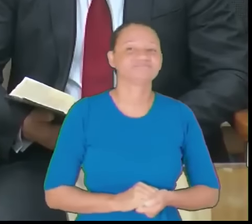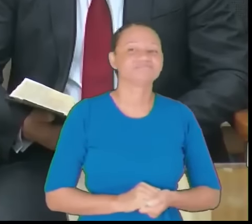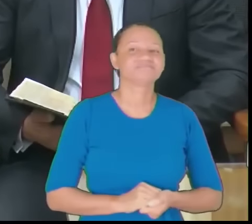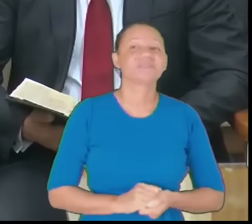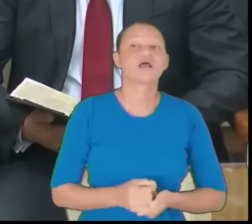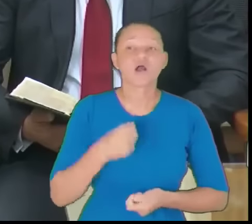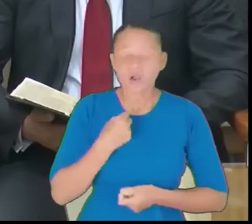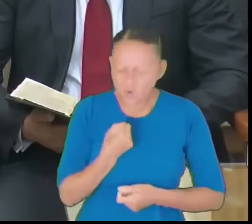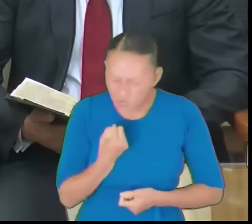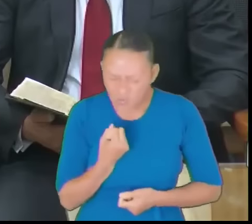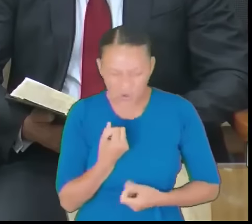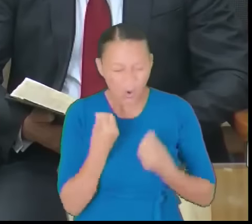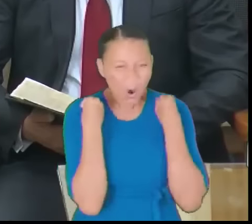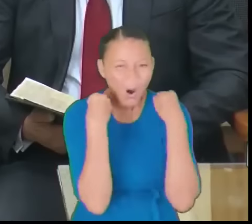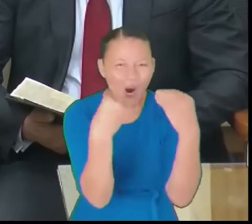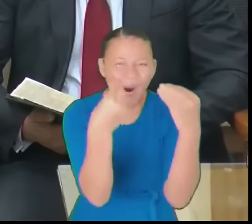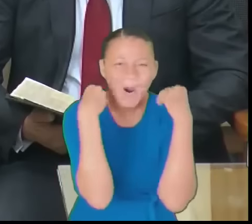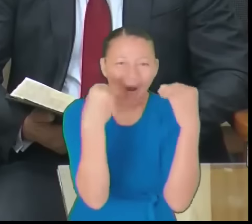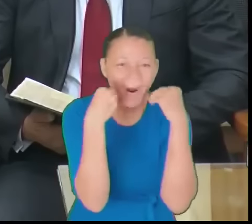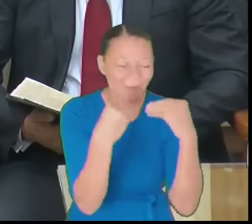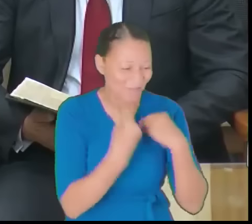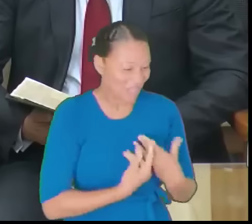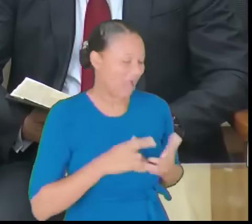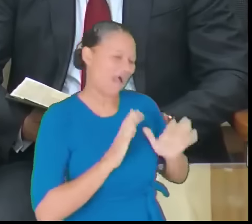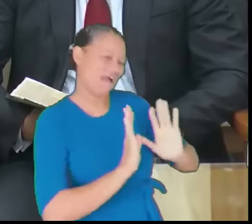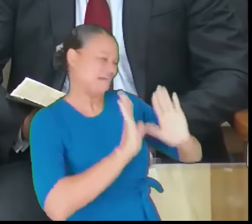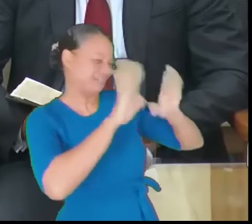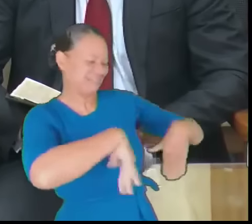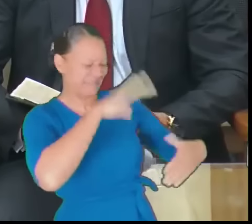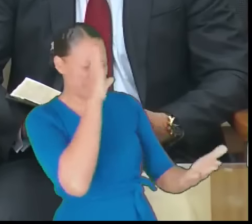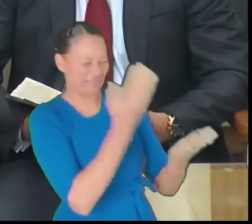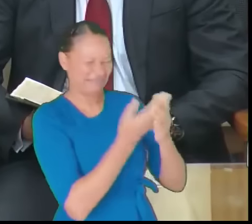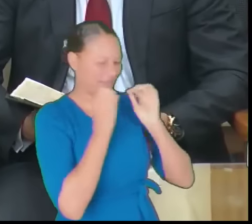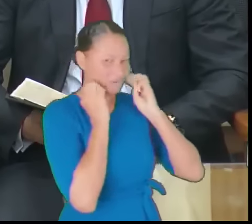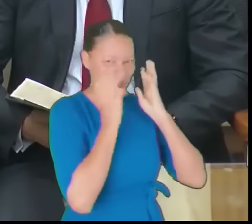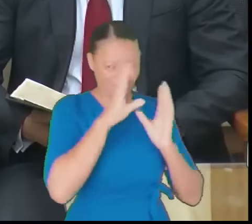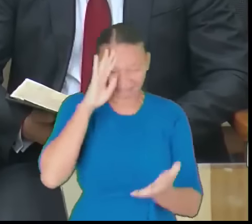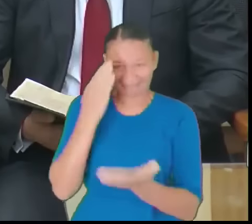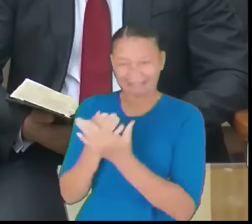Vou deixar de crer em Moisés para crer em Darwin.